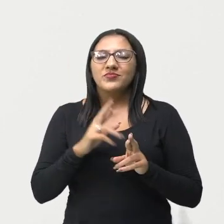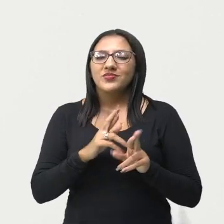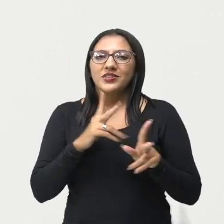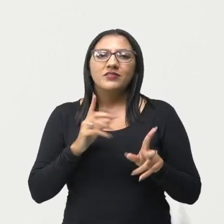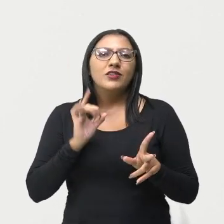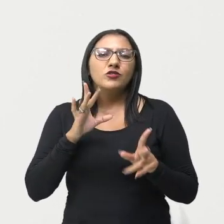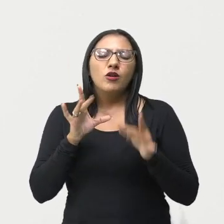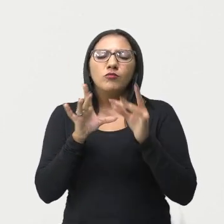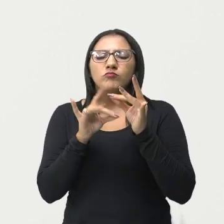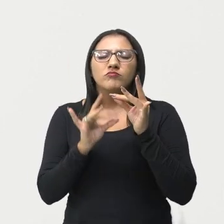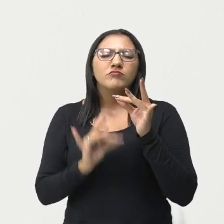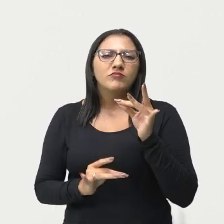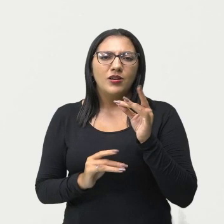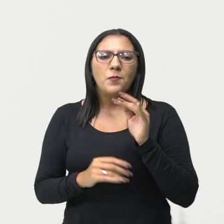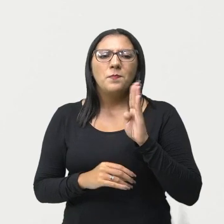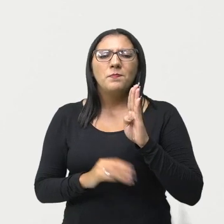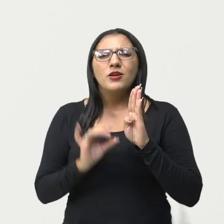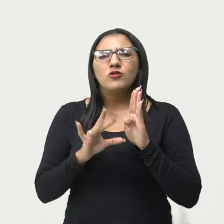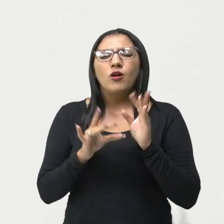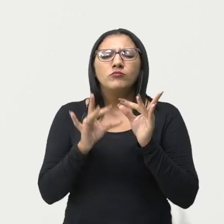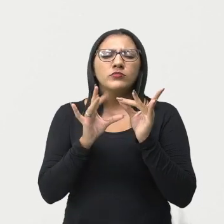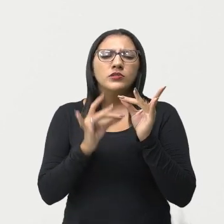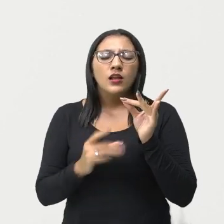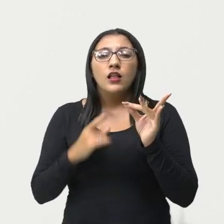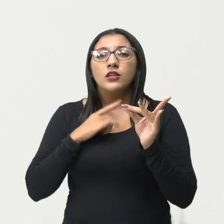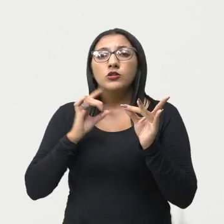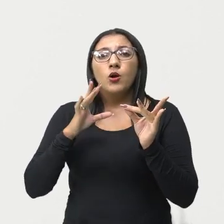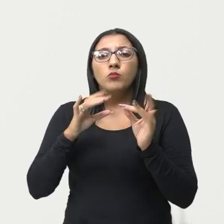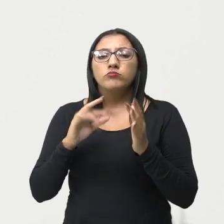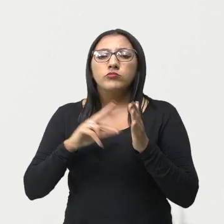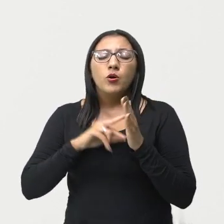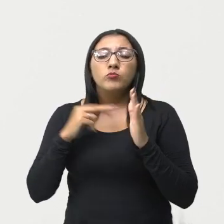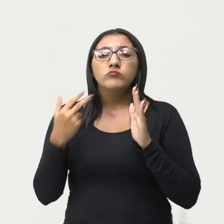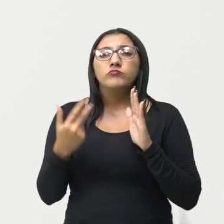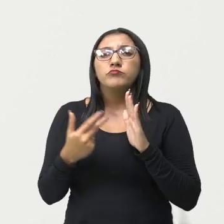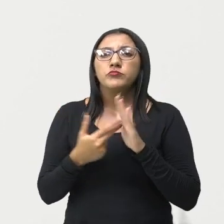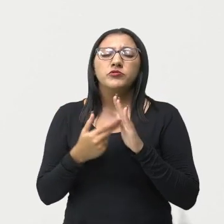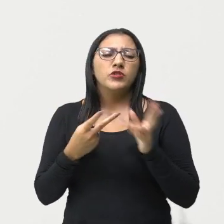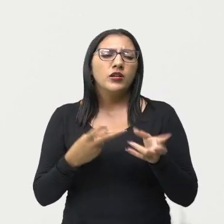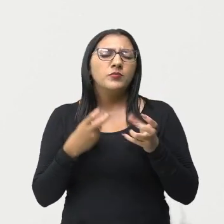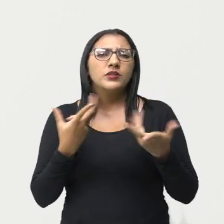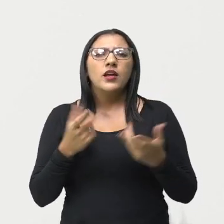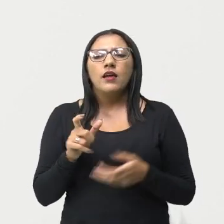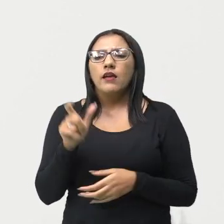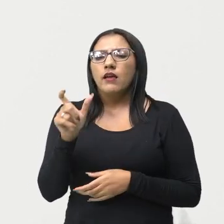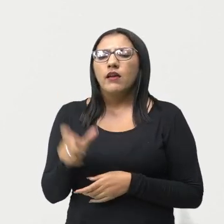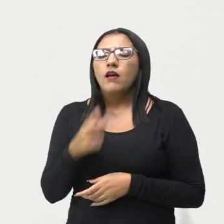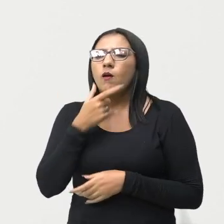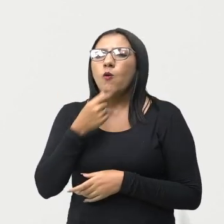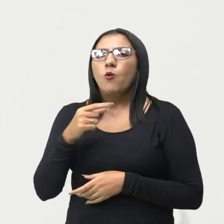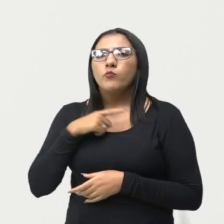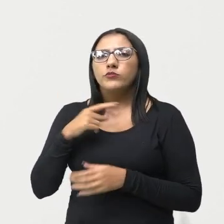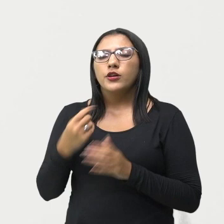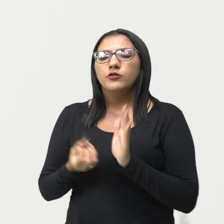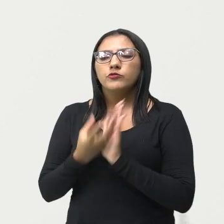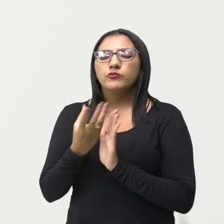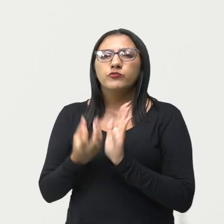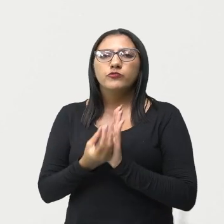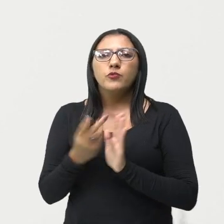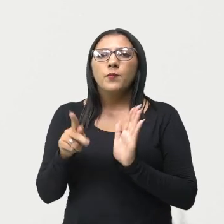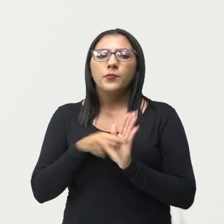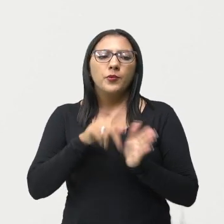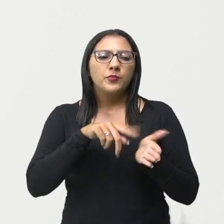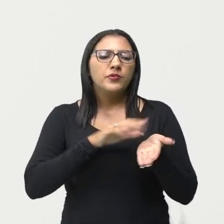ela é secundária, ela apenas contextualiza para a gente quem é o criador do